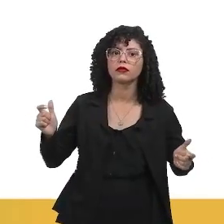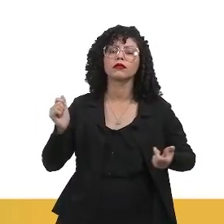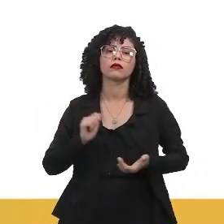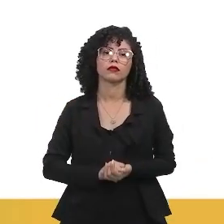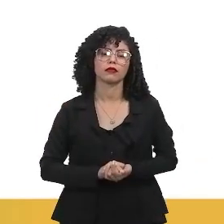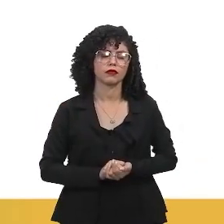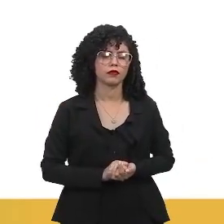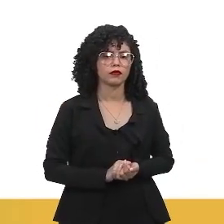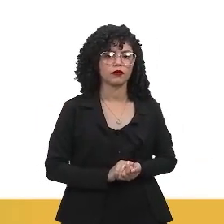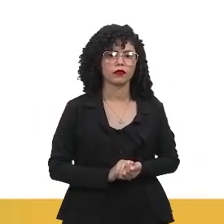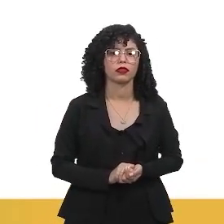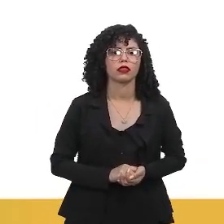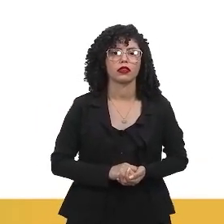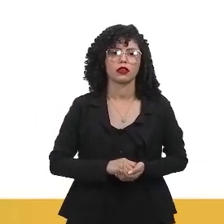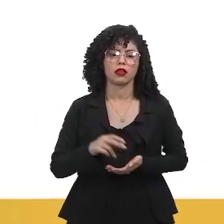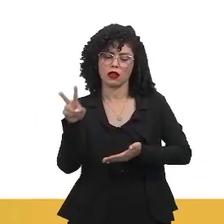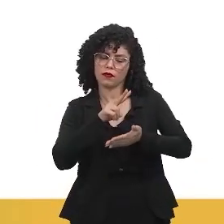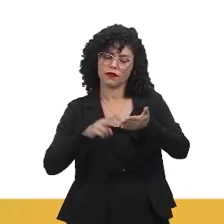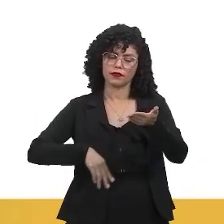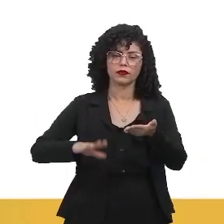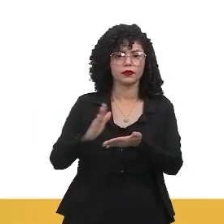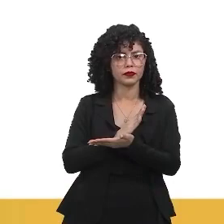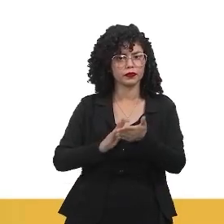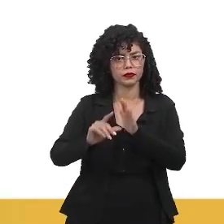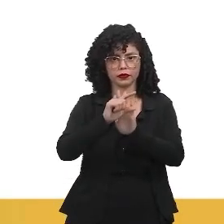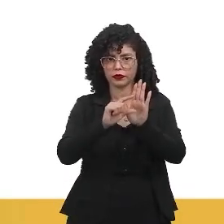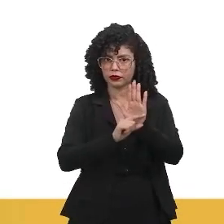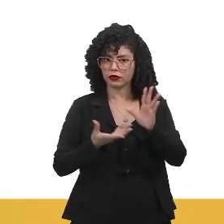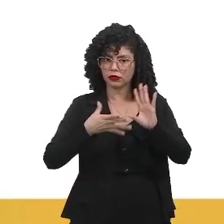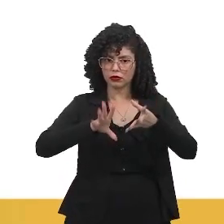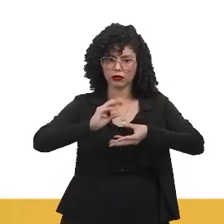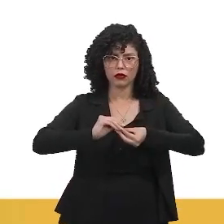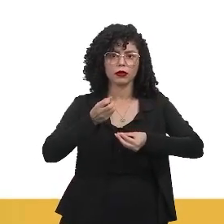mas ler, de repente, algumas resenhas ajuda muito.